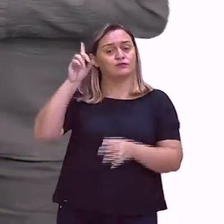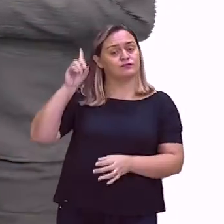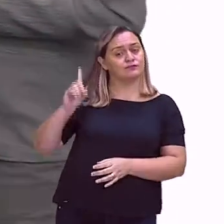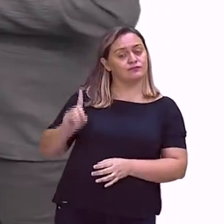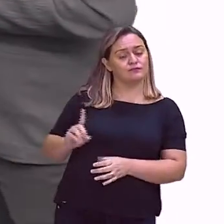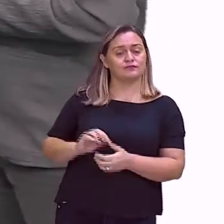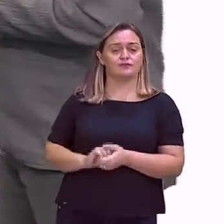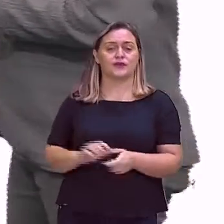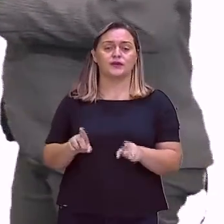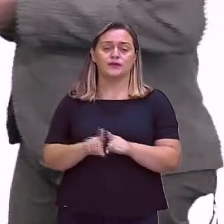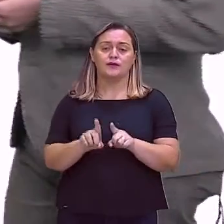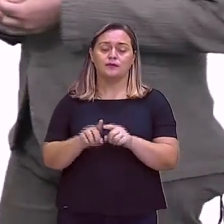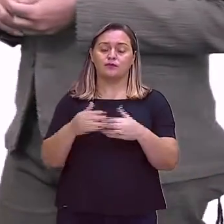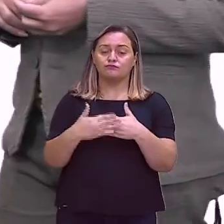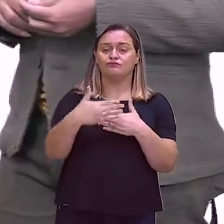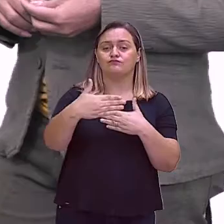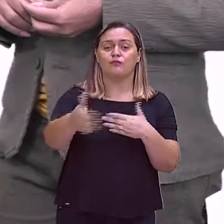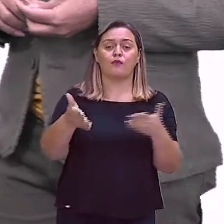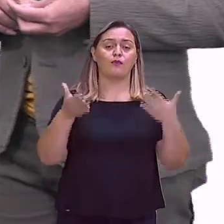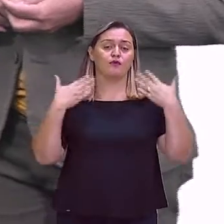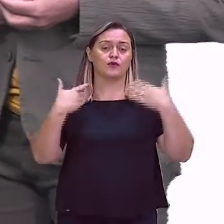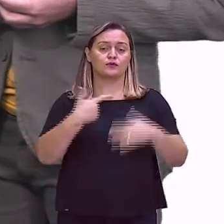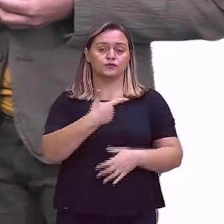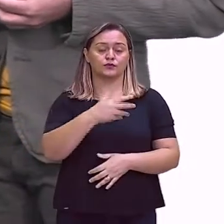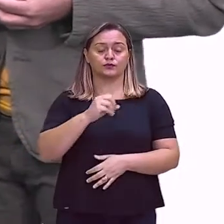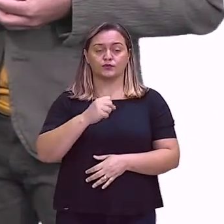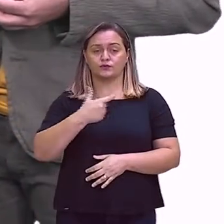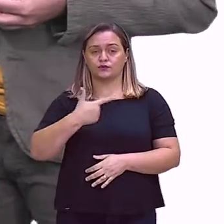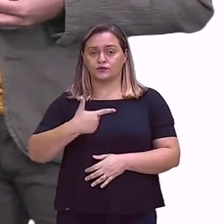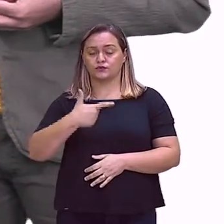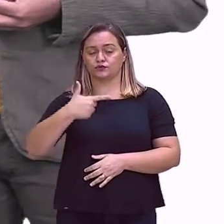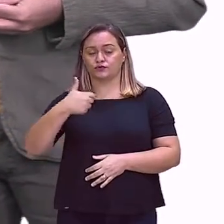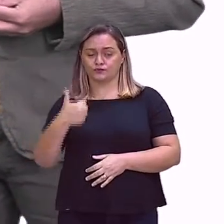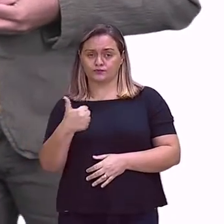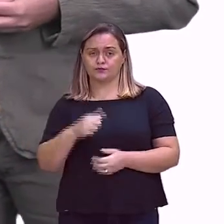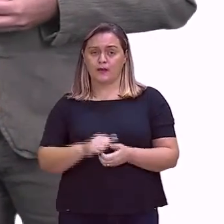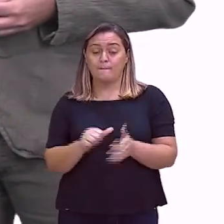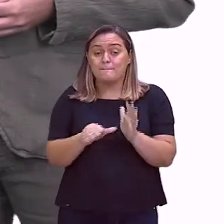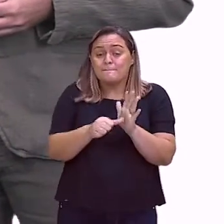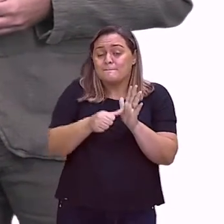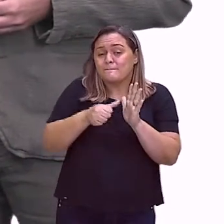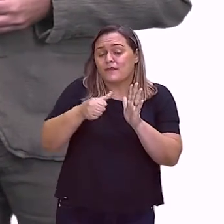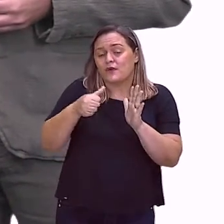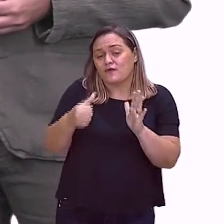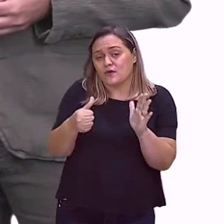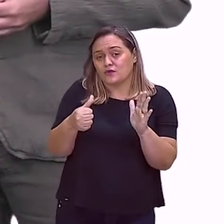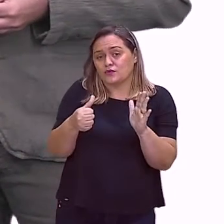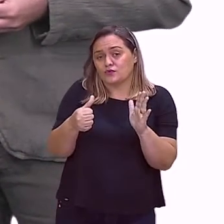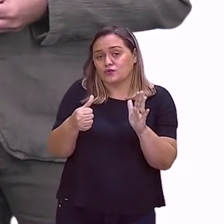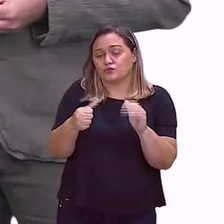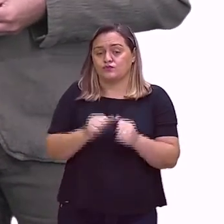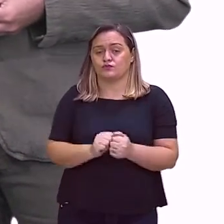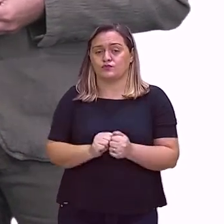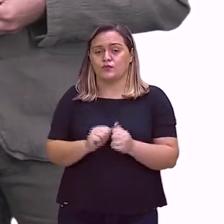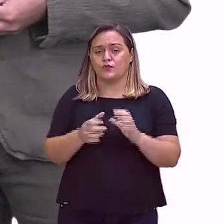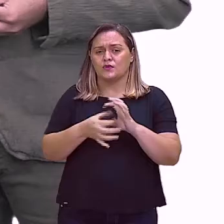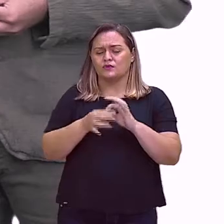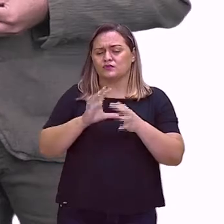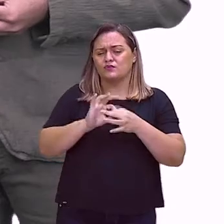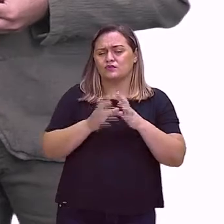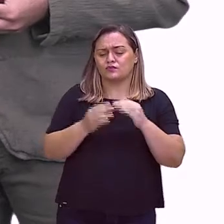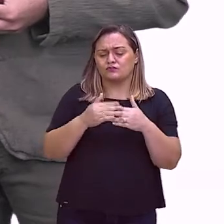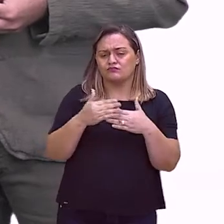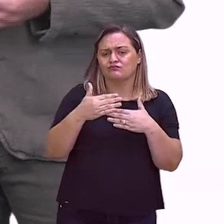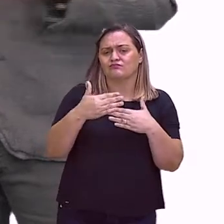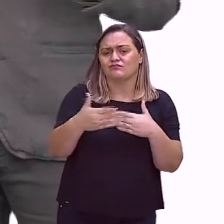verão de 2021. Esta será a primeira vez na história que um evento olímpico foi adiado e que